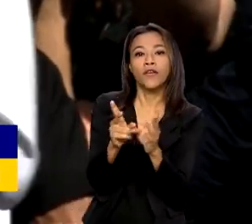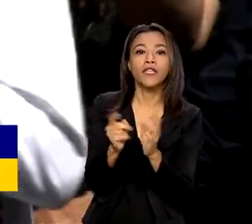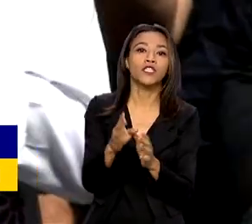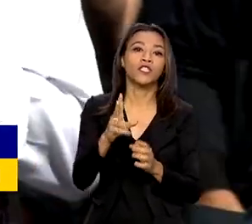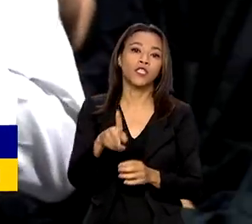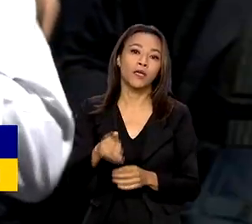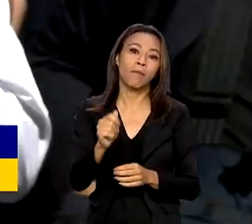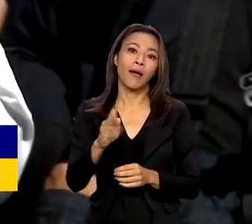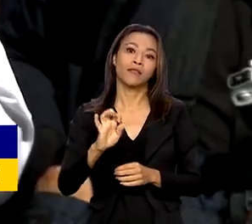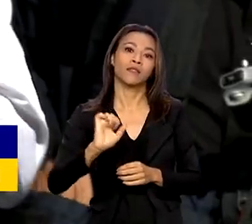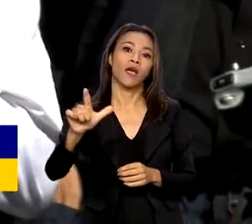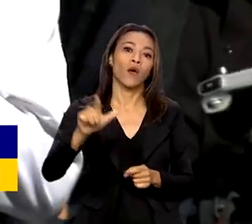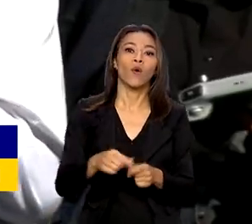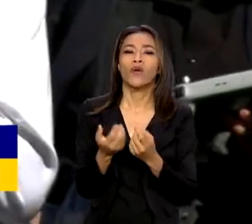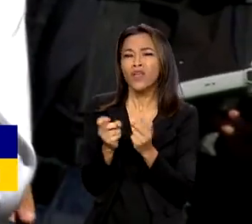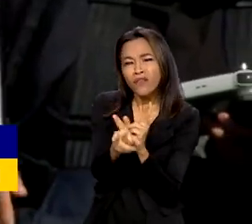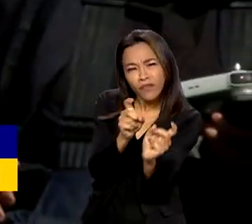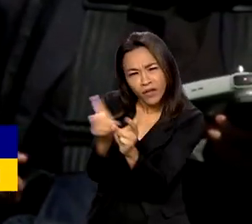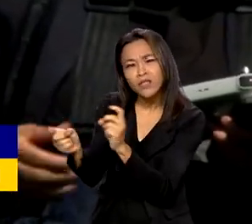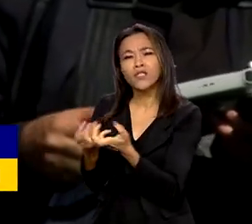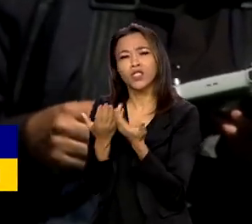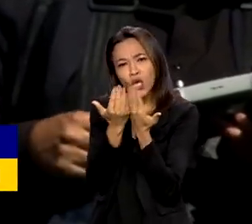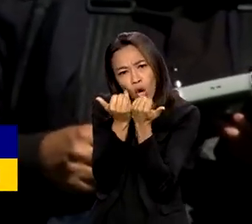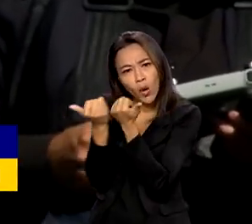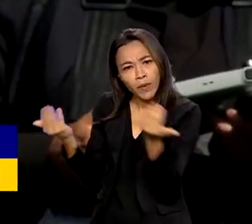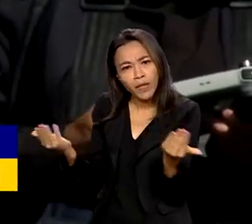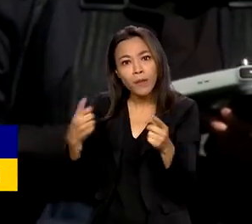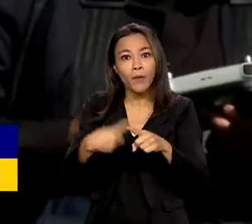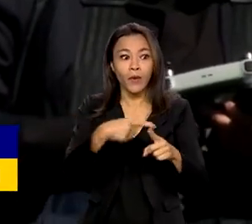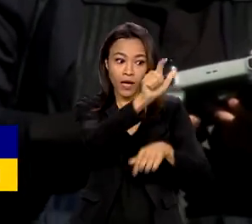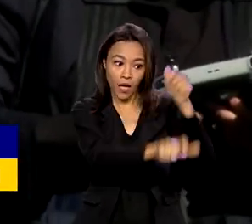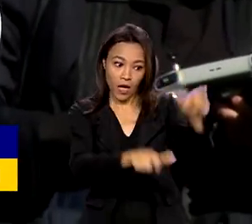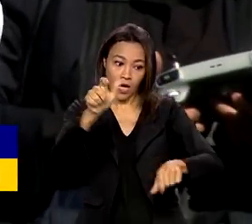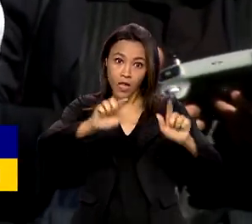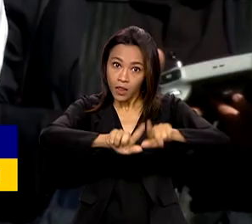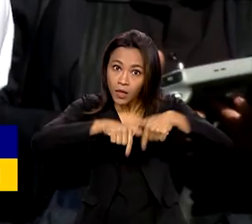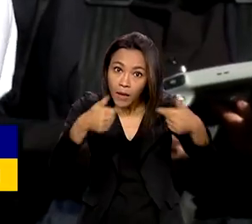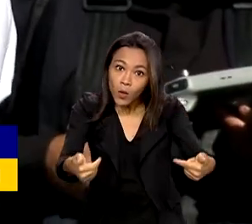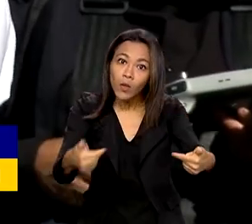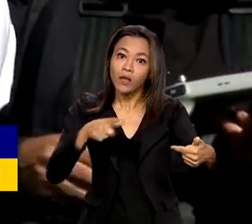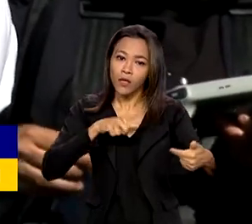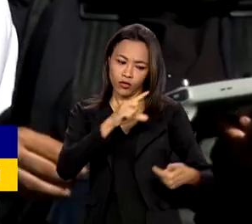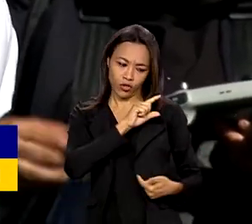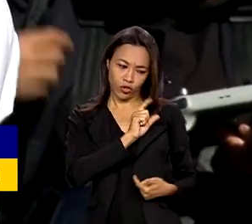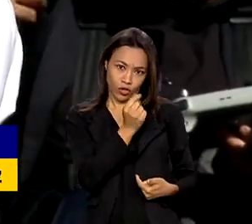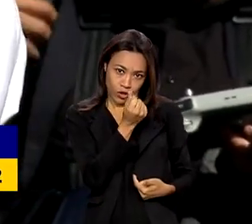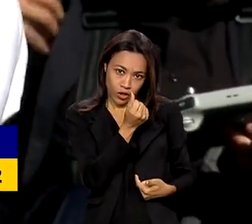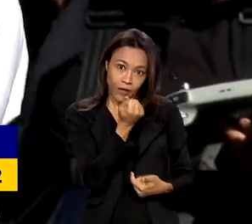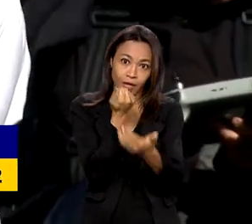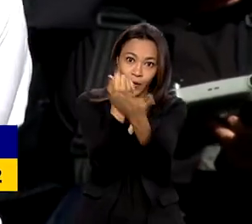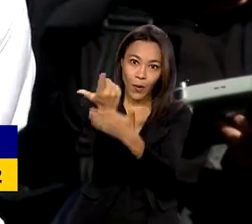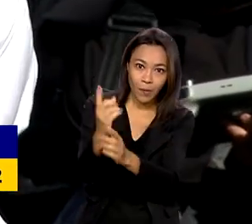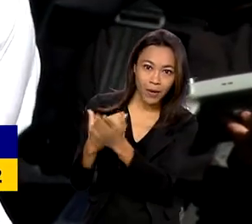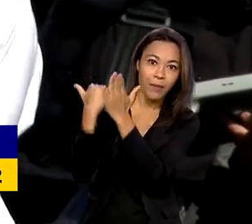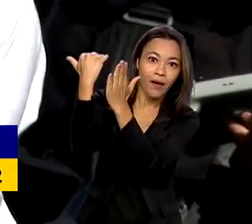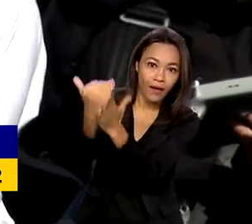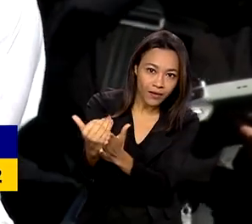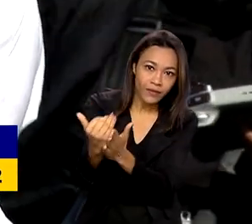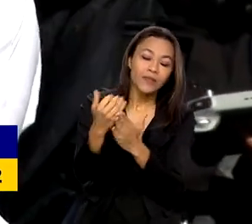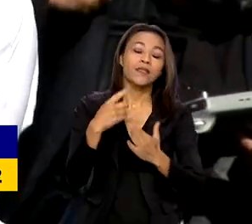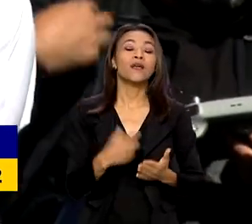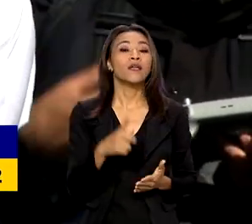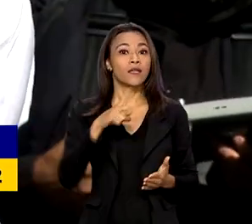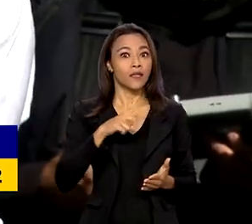o cidadão que vende comida, porque o trabalhador, tendo mais dinheiro, ele compra mais. Ele comprando mais,